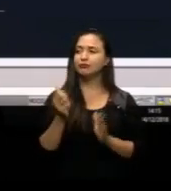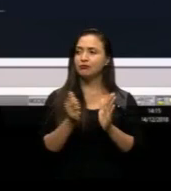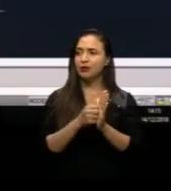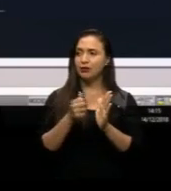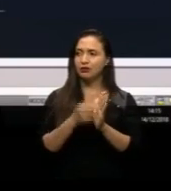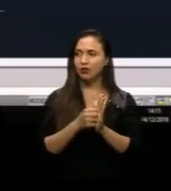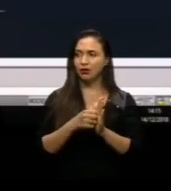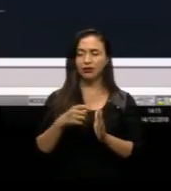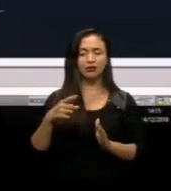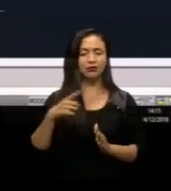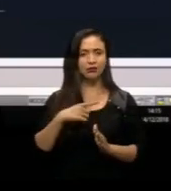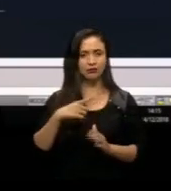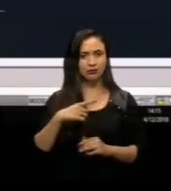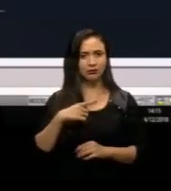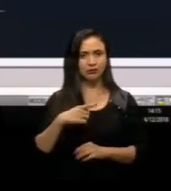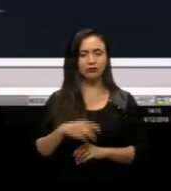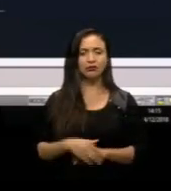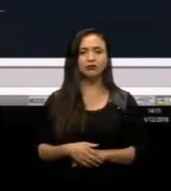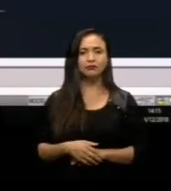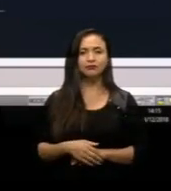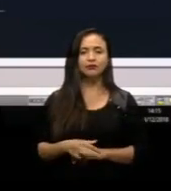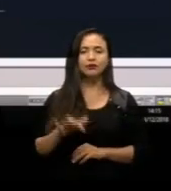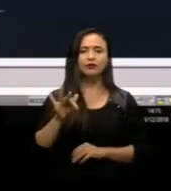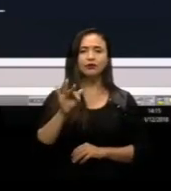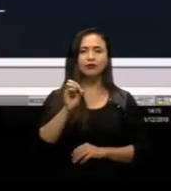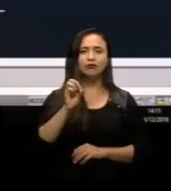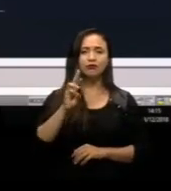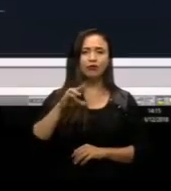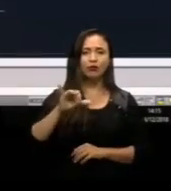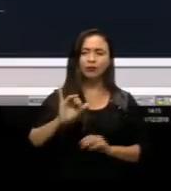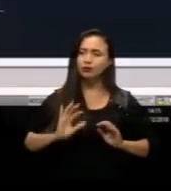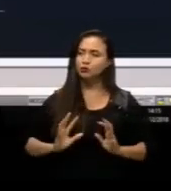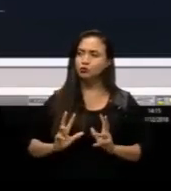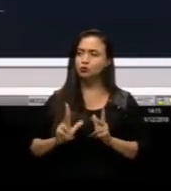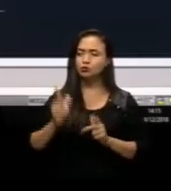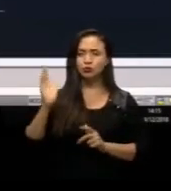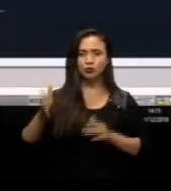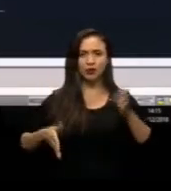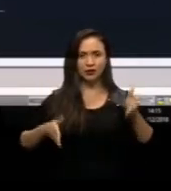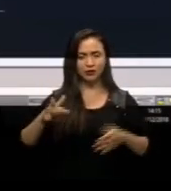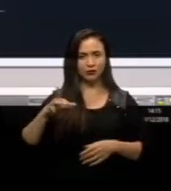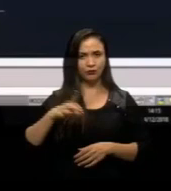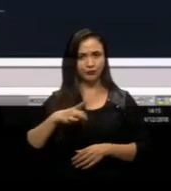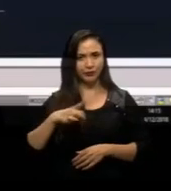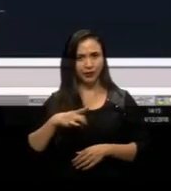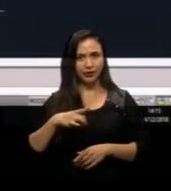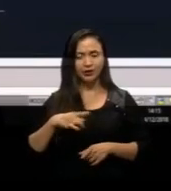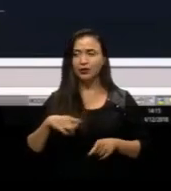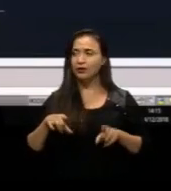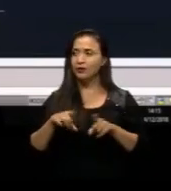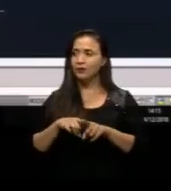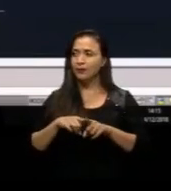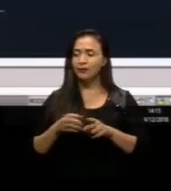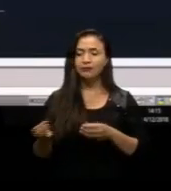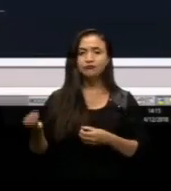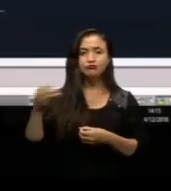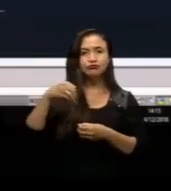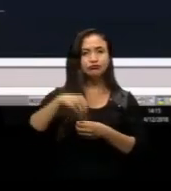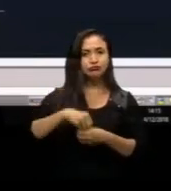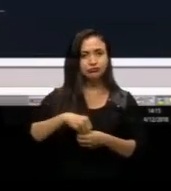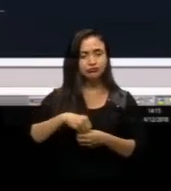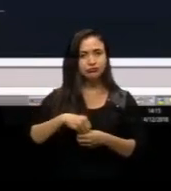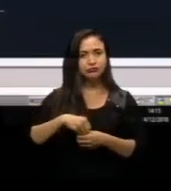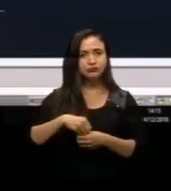cobrindo vou ter a minha forma cobrindo toda essa lateral e cobrindo essa lateral interna, que tem um